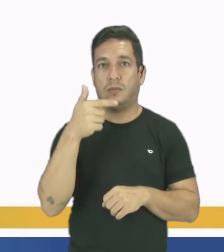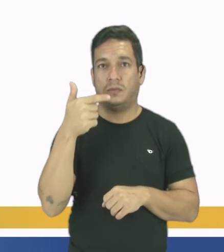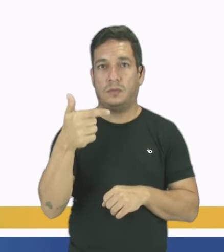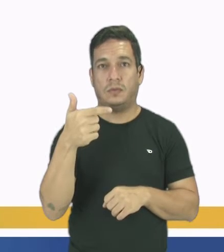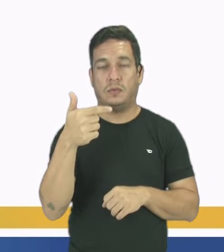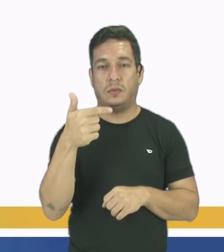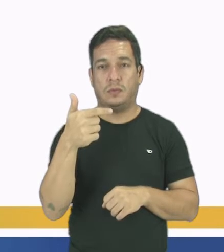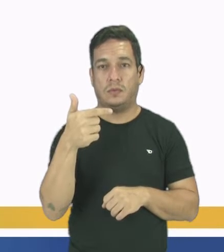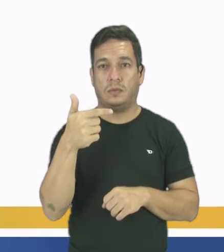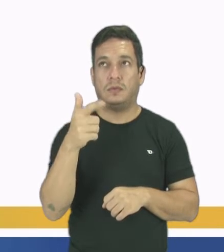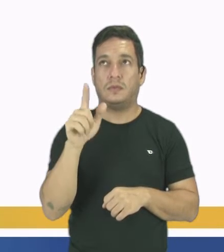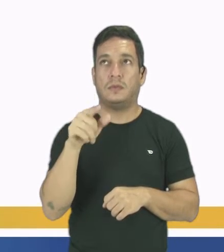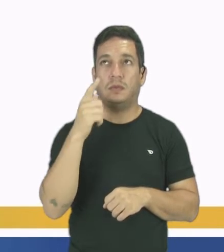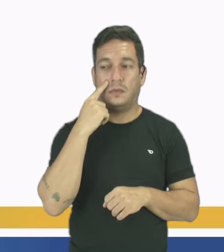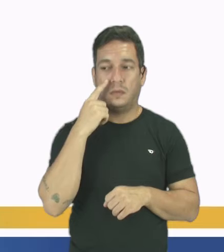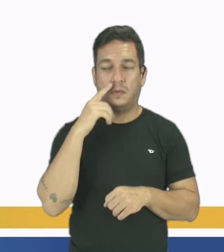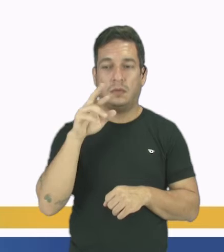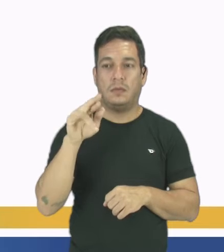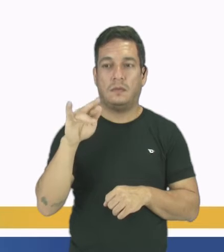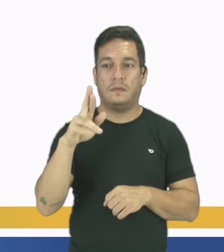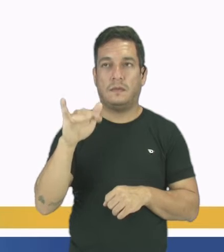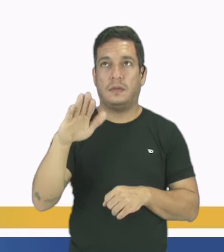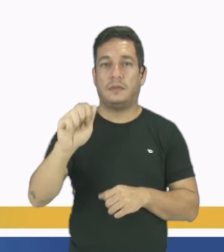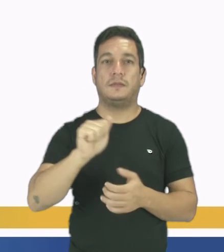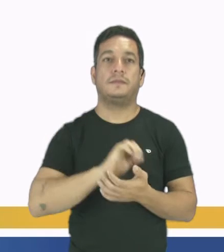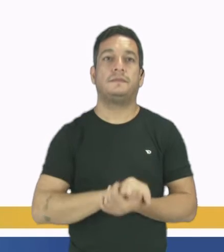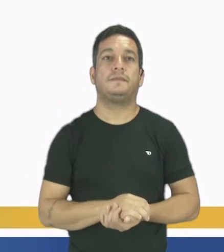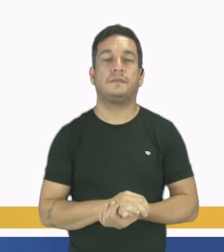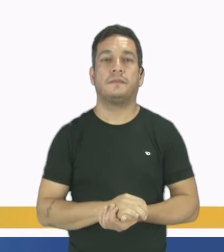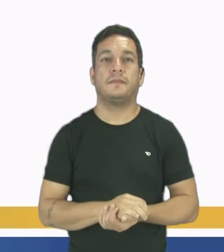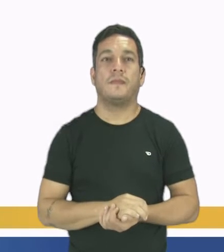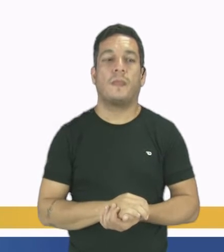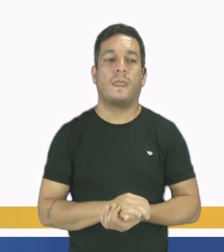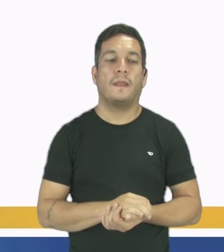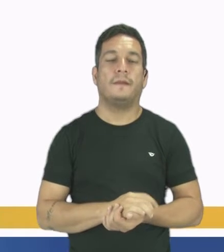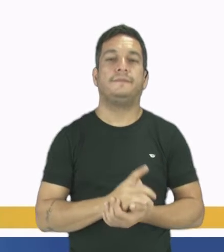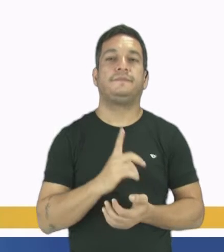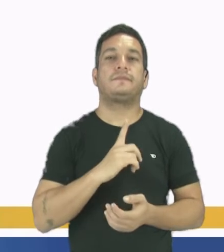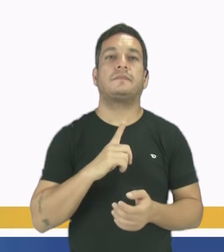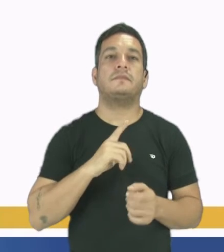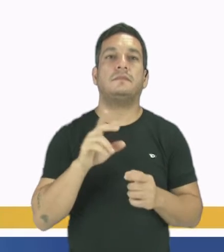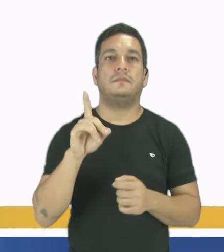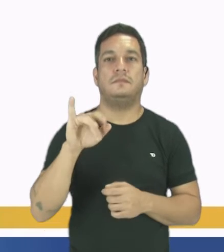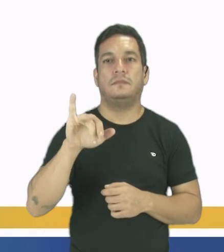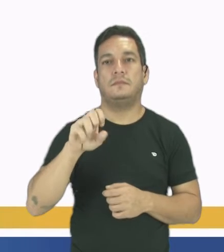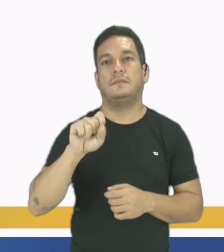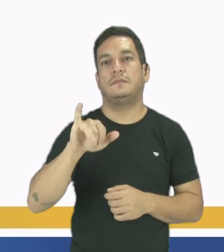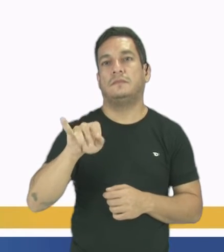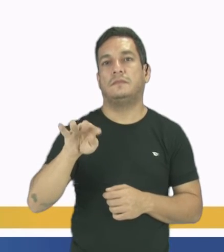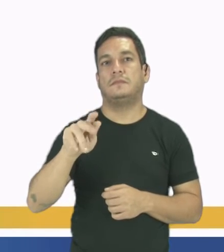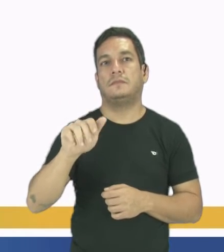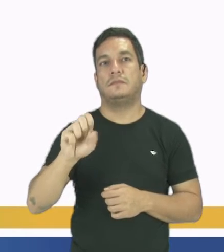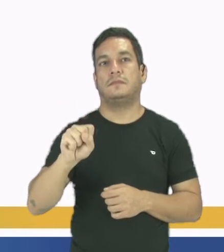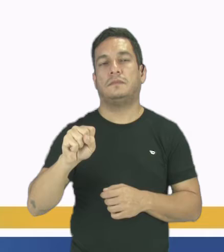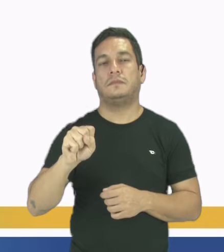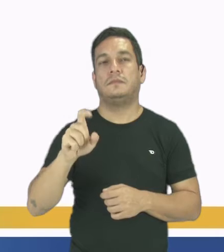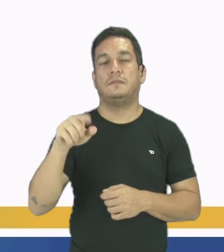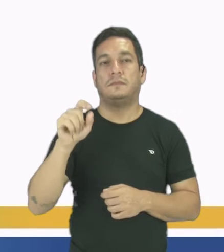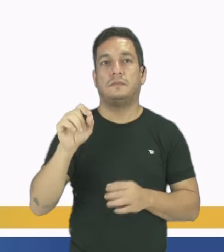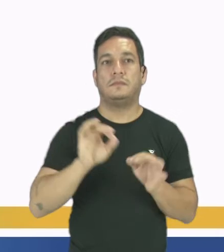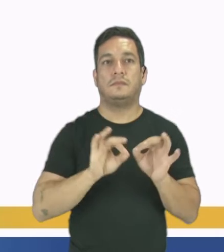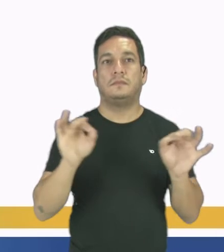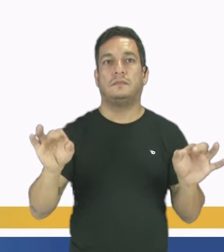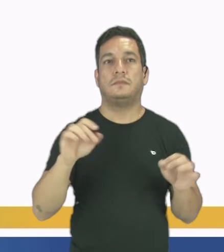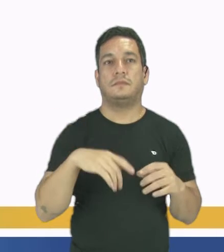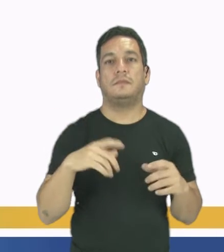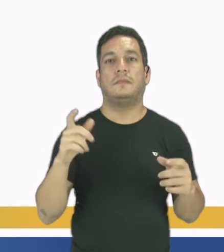das referidas circunferências. E aí nós teremos as disjuntas exteriores. Então, nesse caso, a